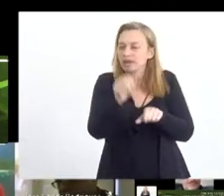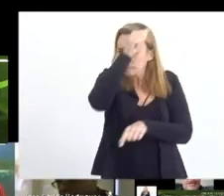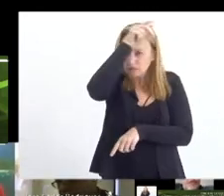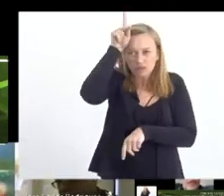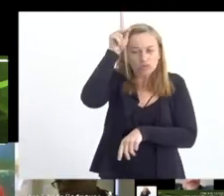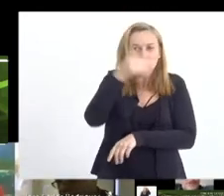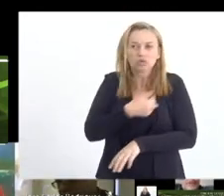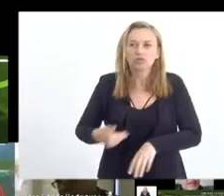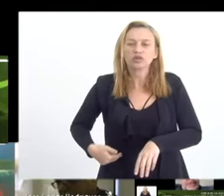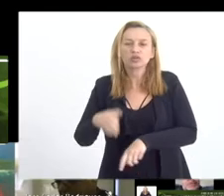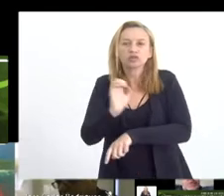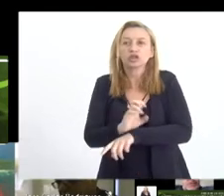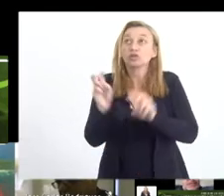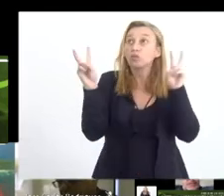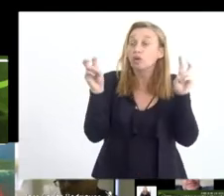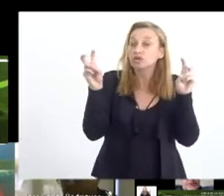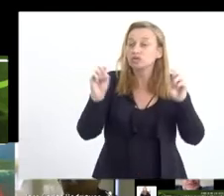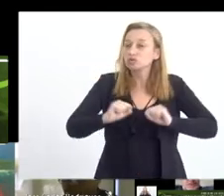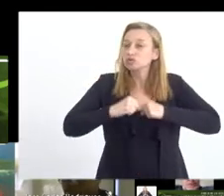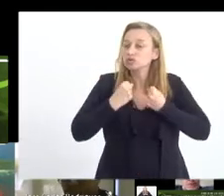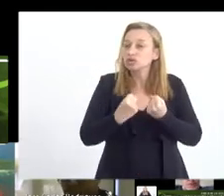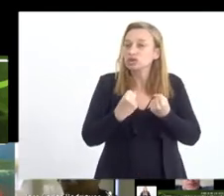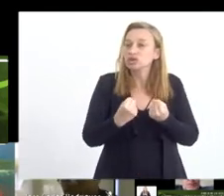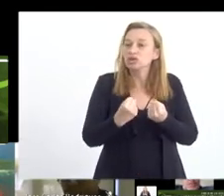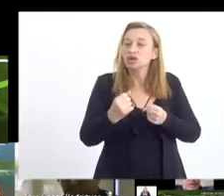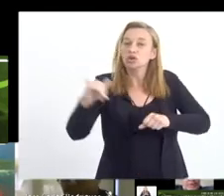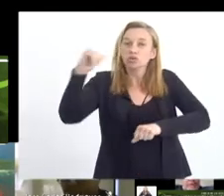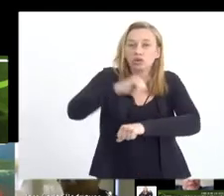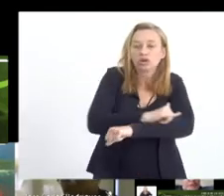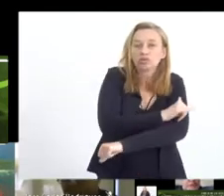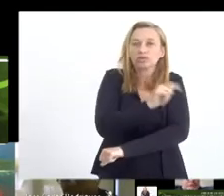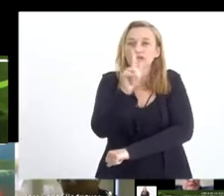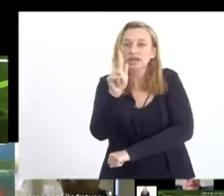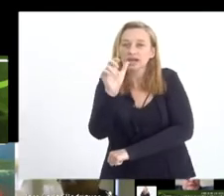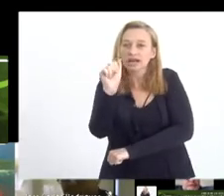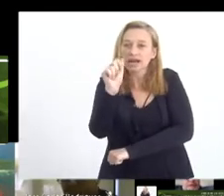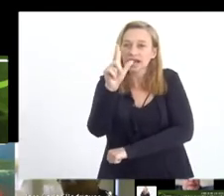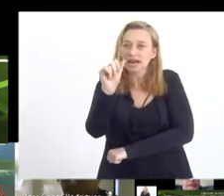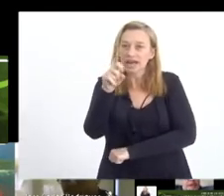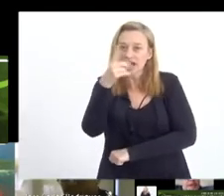do Estado, da questão do fortalecimento do aeroporto do Galeão.